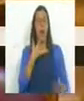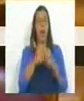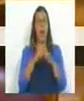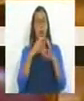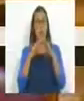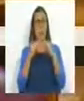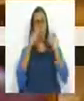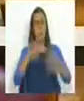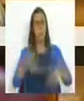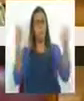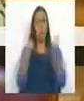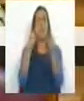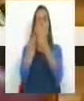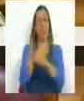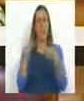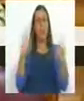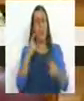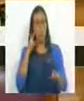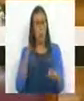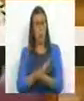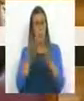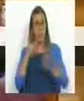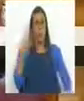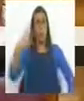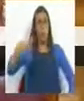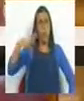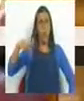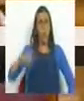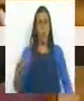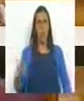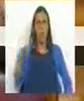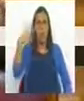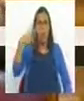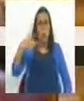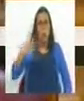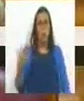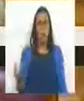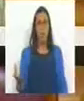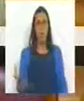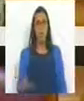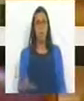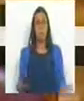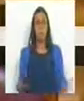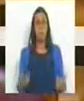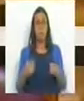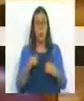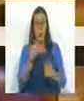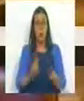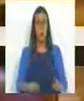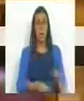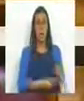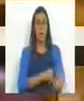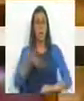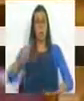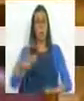de comunicação, o IFP só tenha notícia concreta de três casos. Três casos! Portanto, não sou eu que digo. É